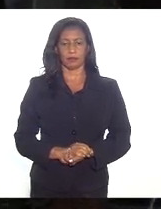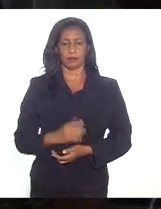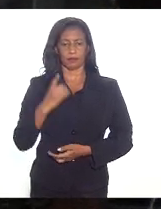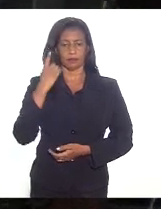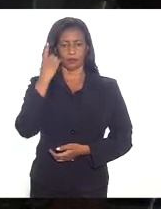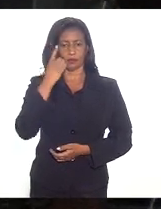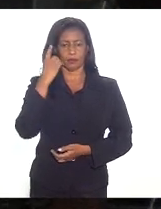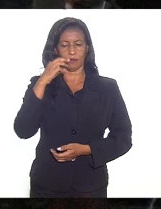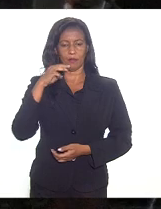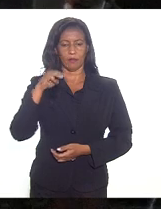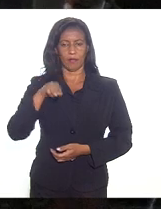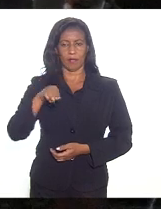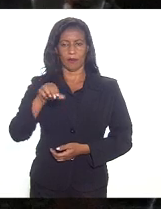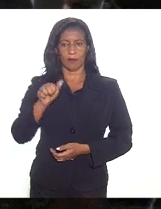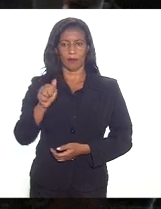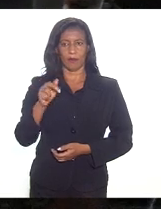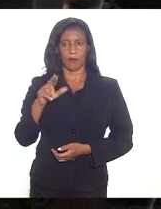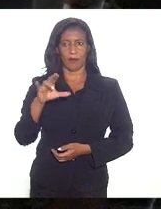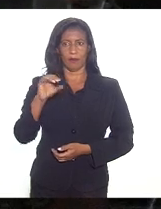Deputado Marcos Vinícius.